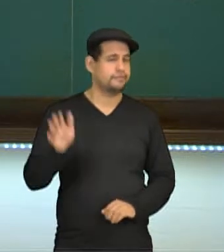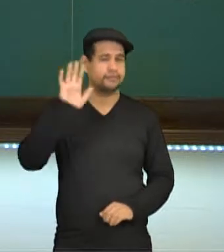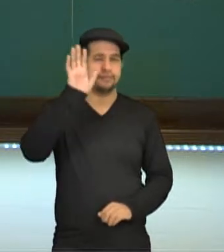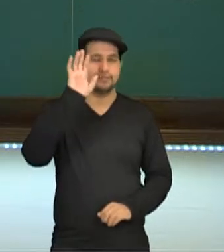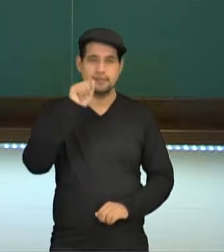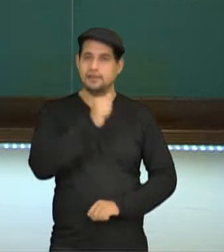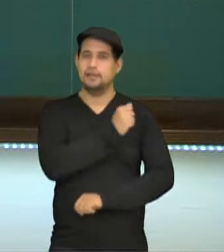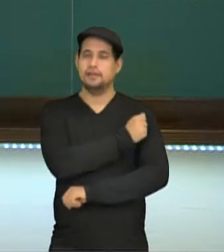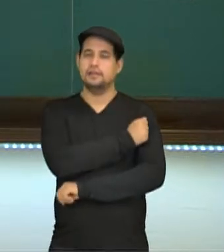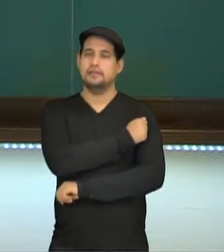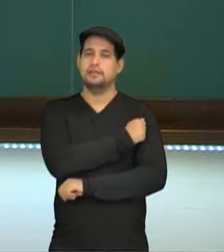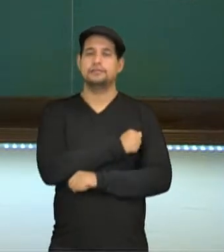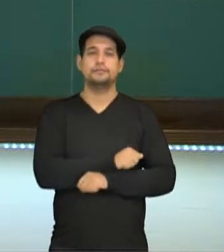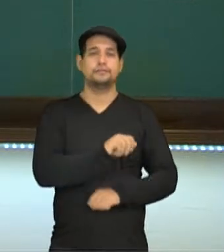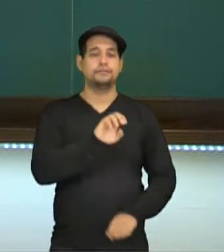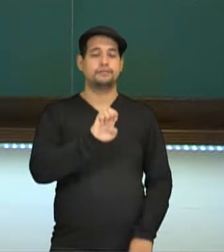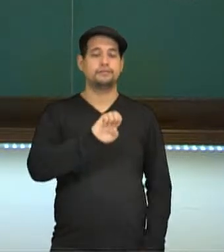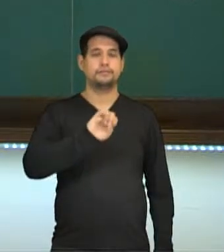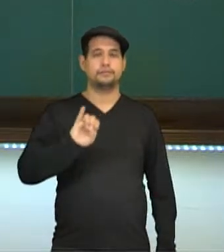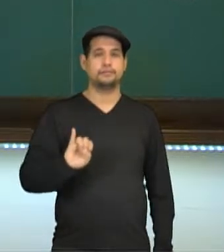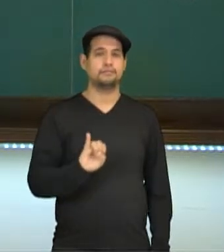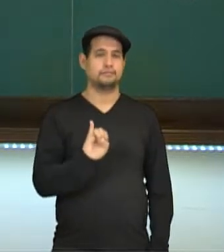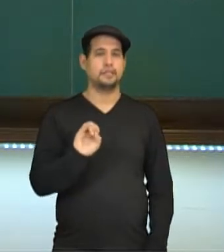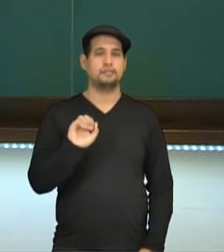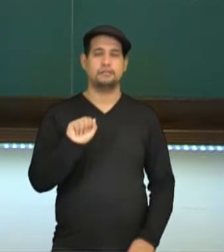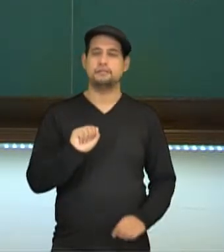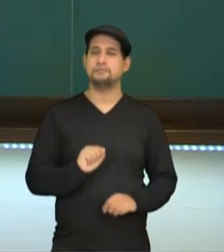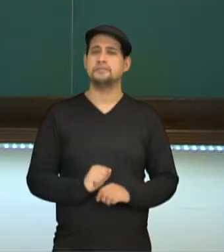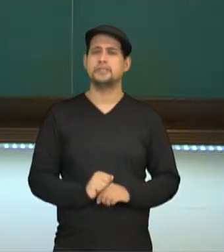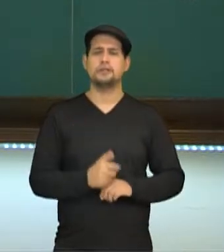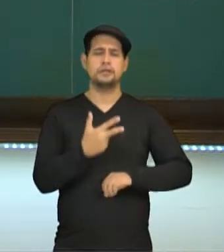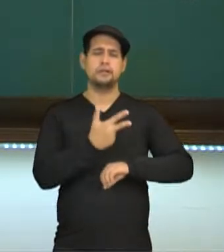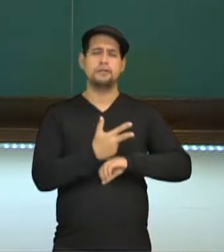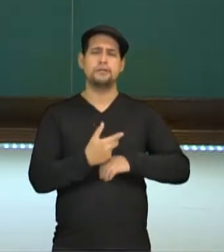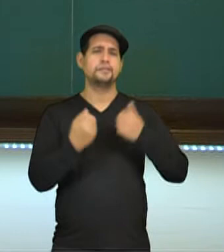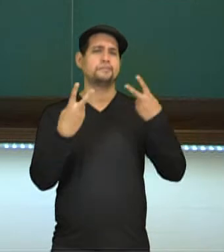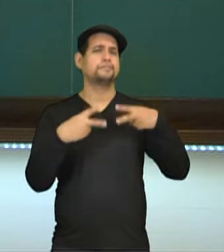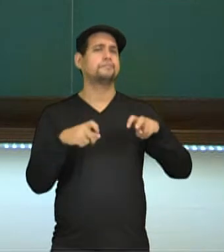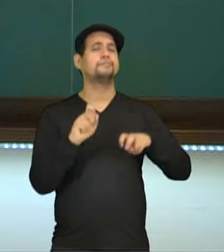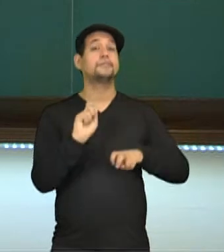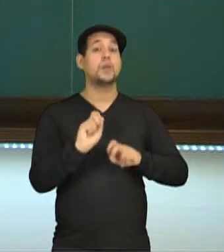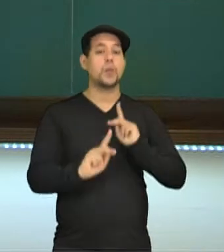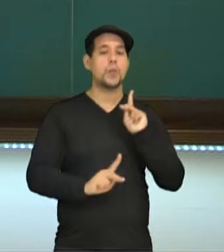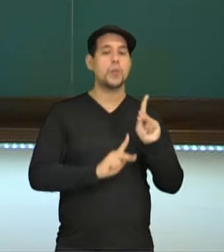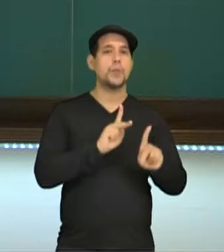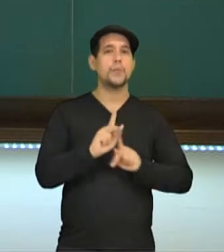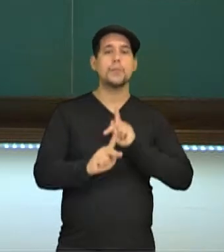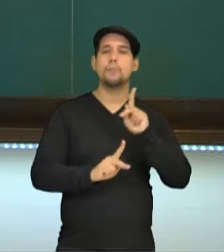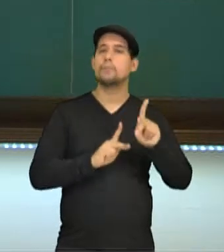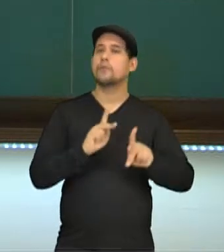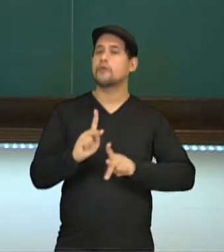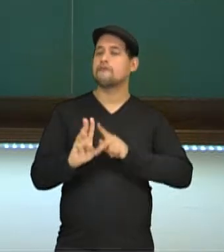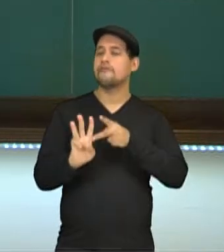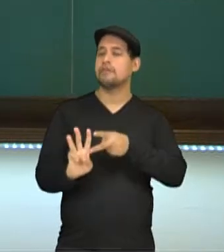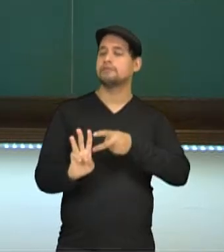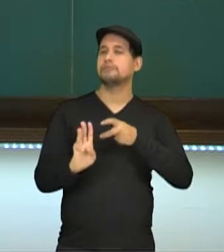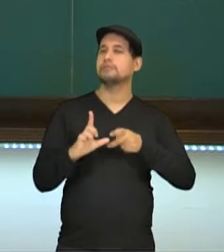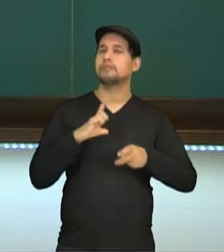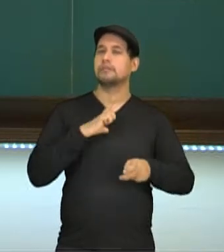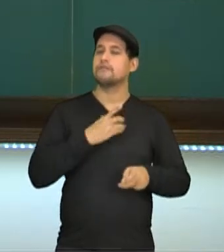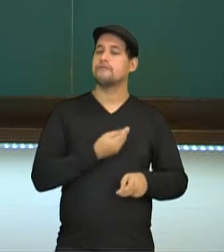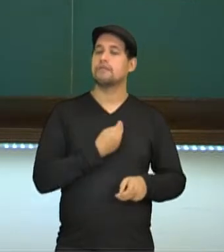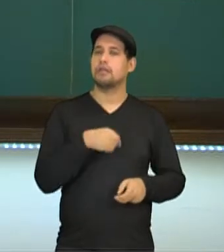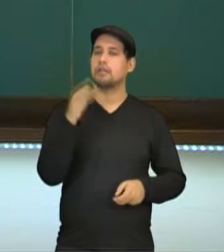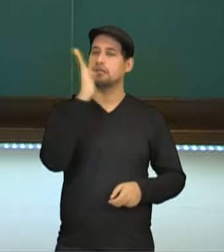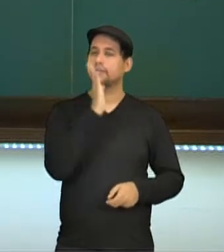Olá, estudantes da educação de jovens e adultos. Neste vídeo vamos falar sobre os povos indígenas no Brasil, né?